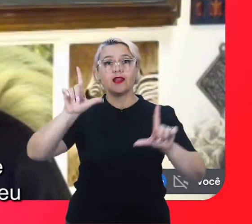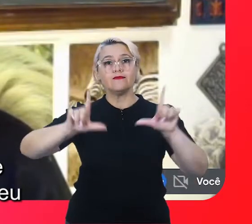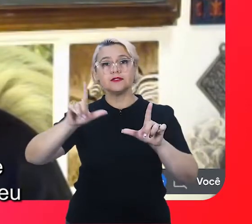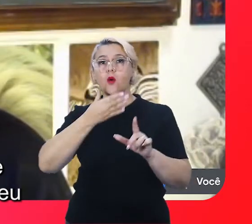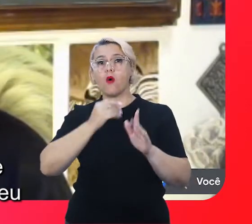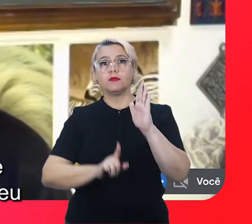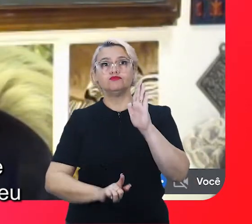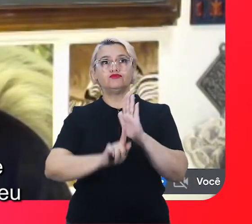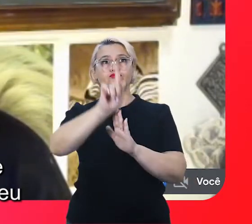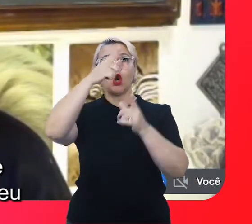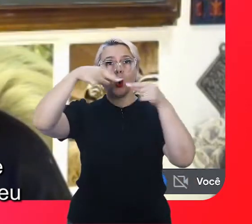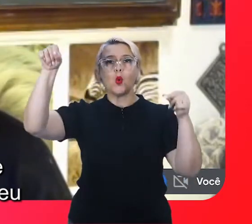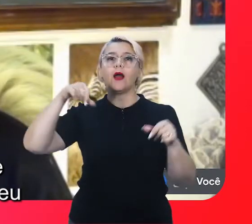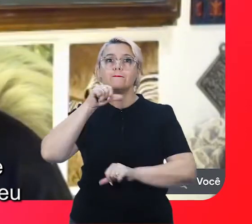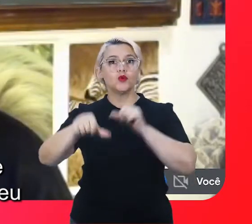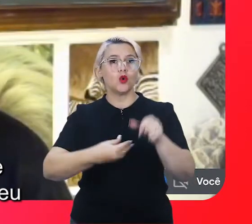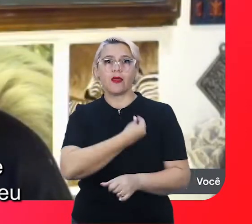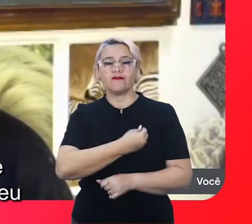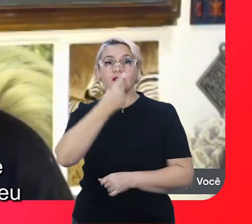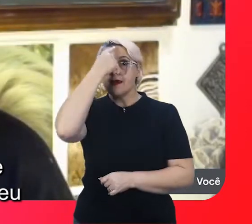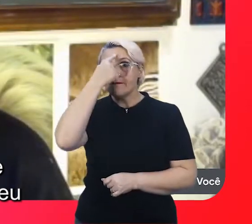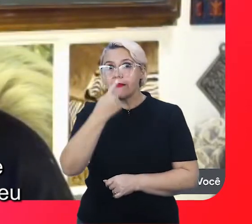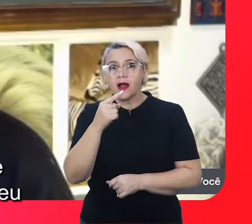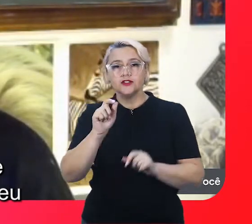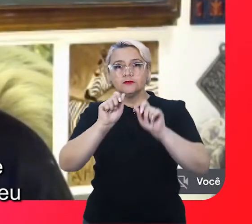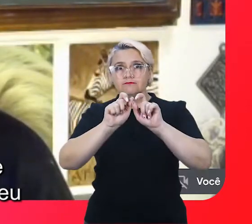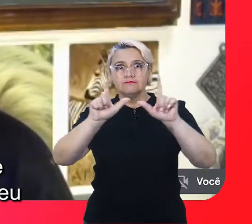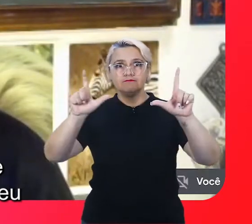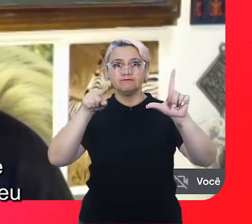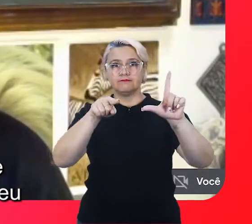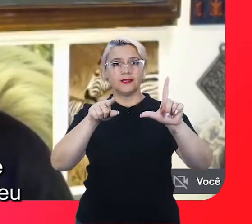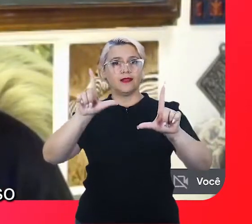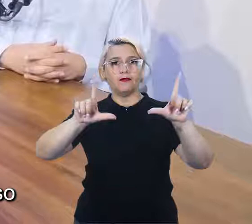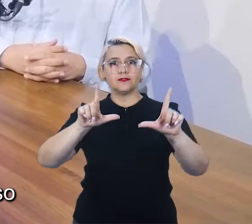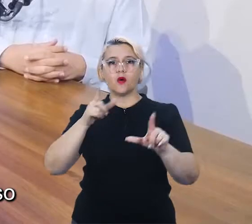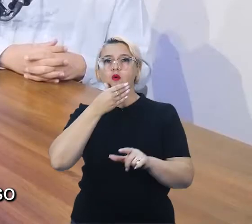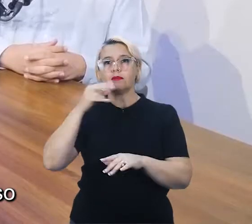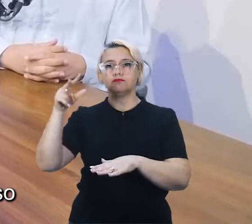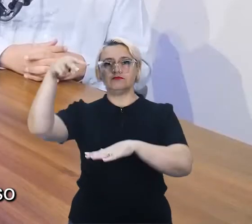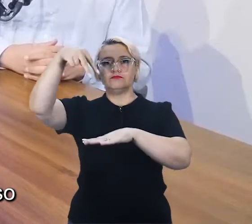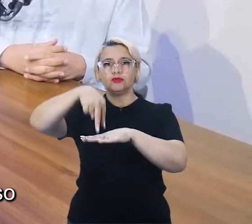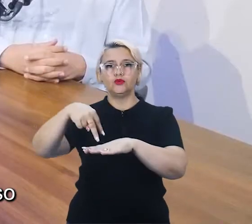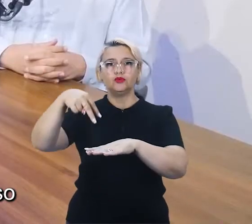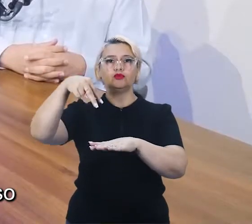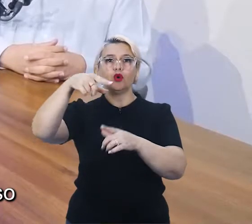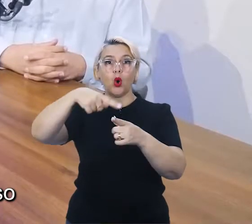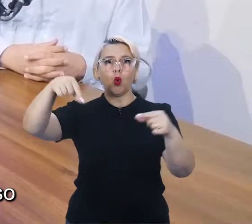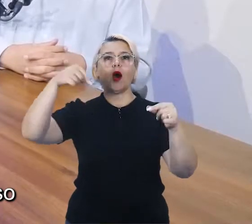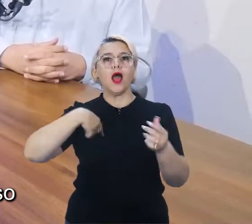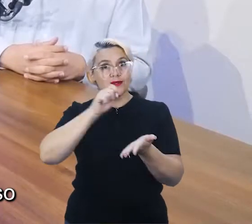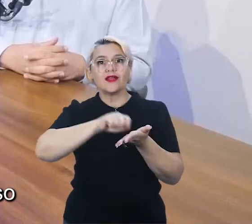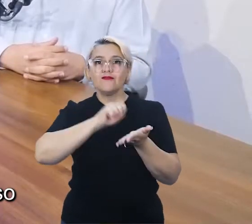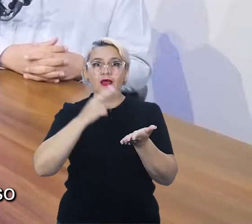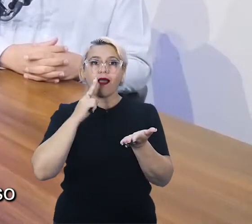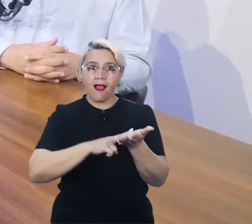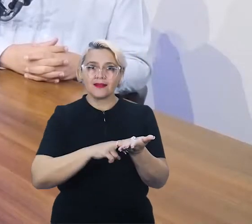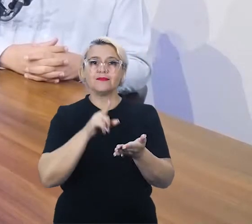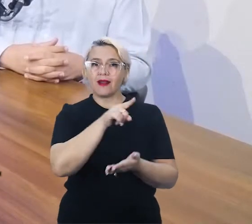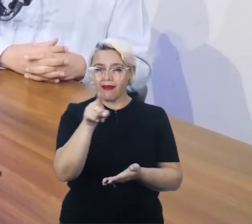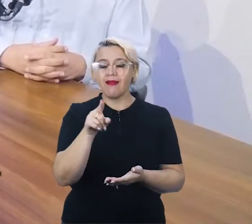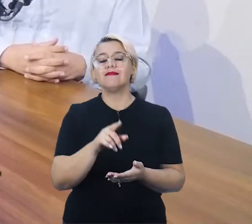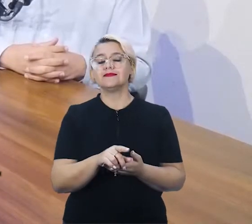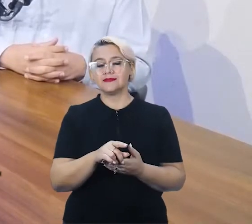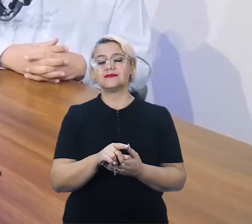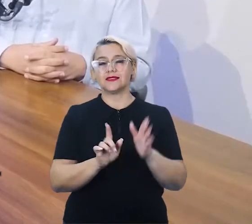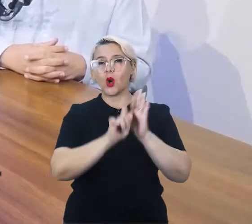vida totalmente, a imagem do homem pisando na Lua. E eu escrevi para os astronautas depois, Olha aí. dizendo